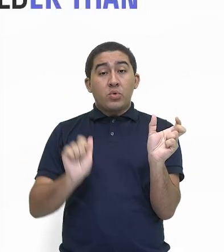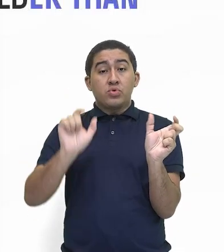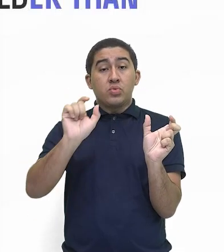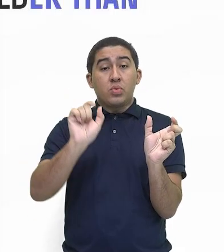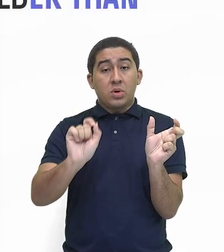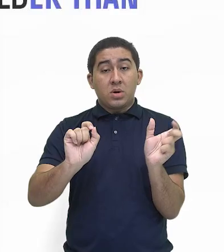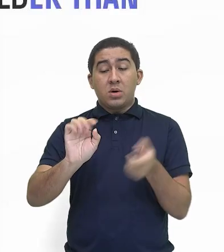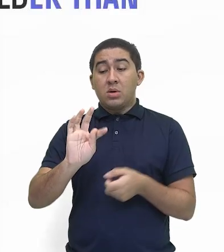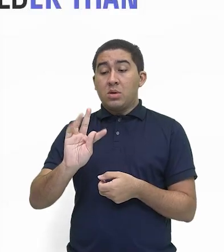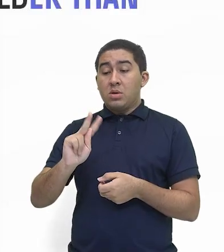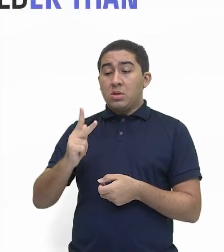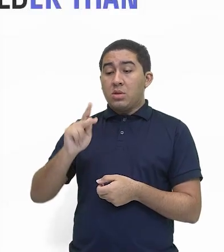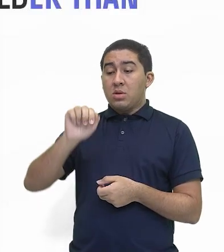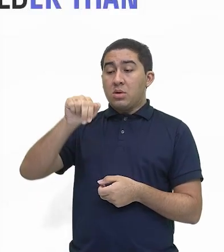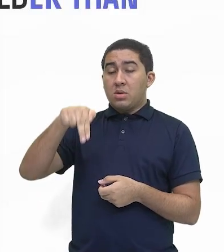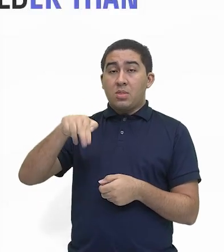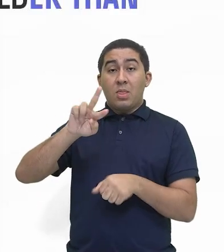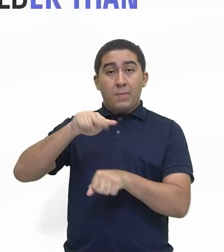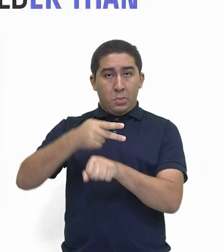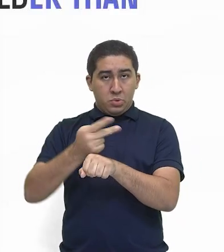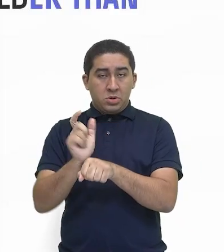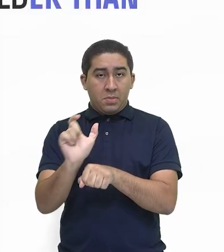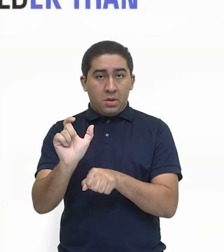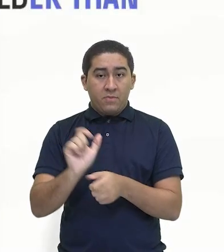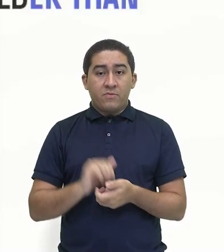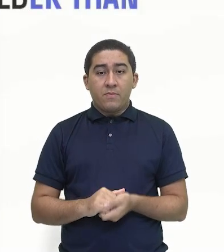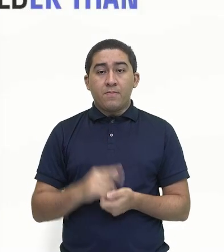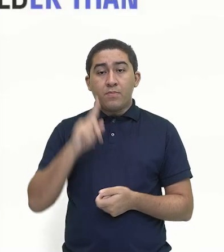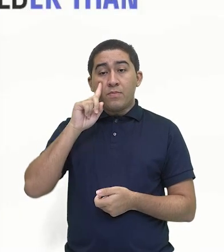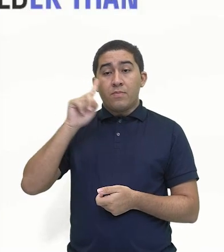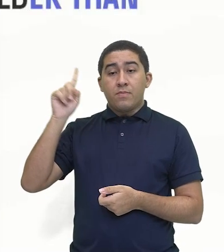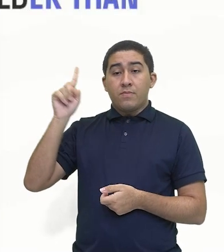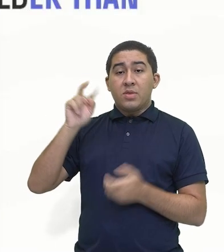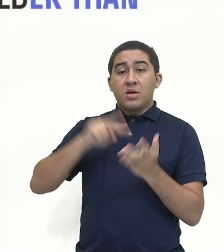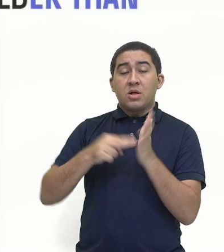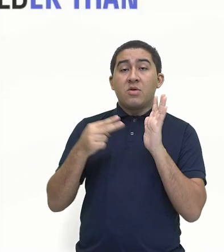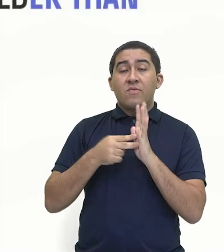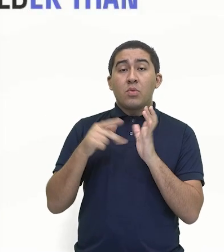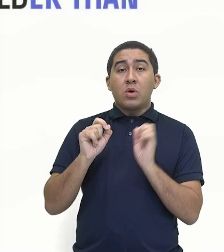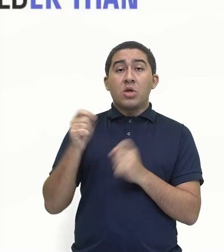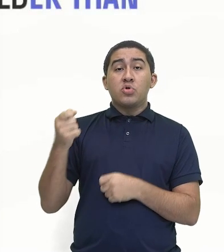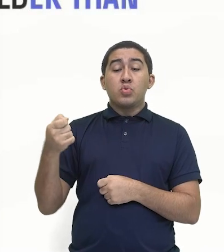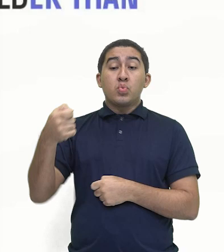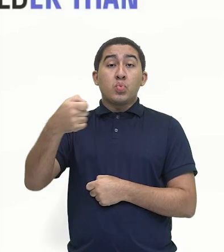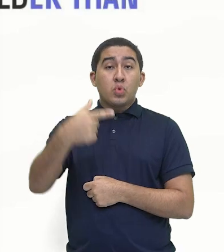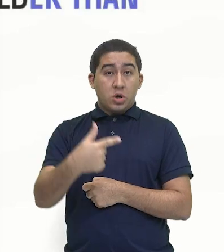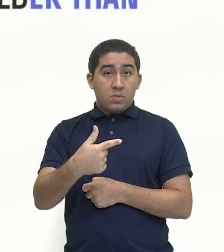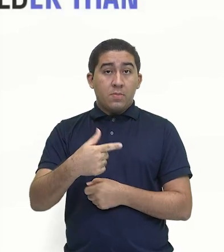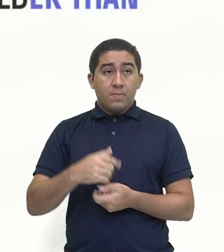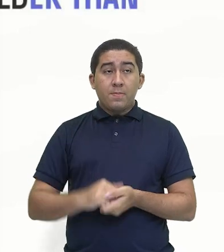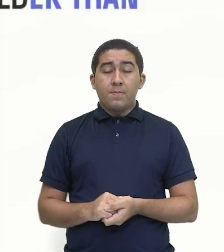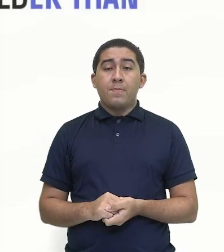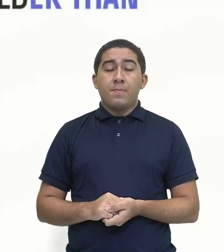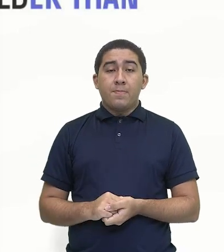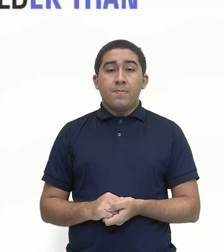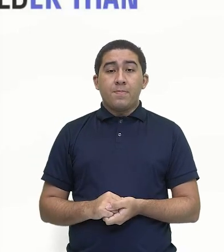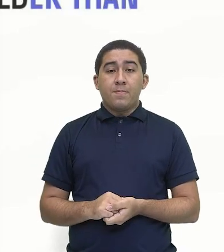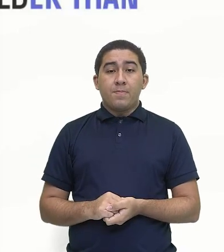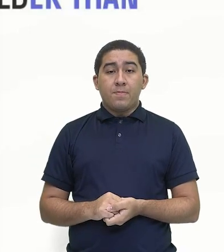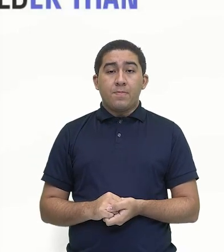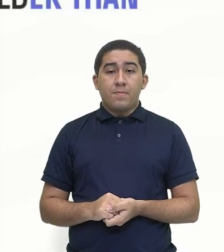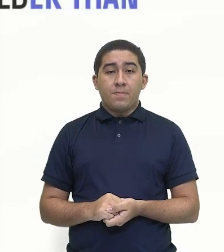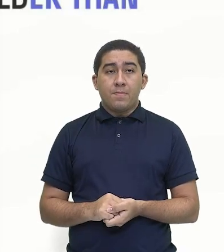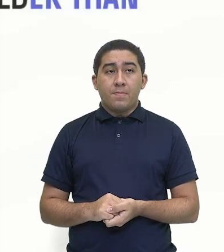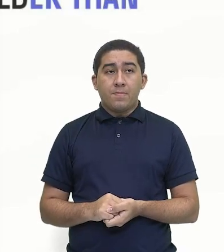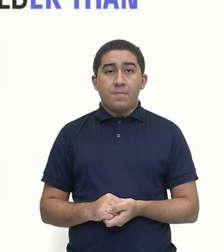o then. E esse then aqui, ele significa do que, ok?